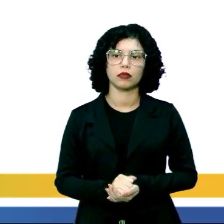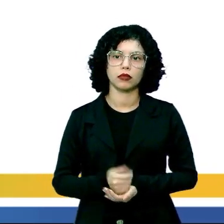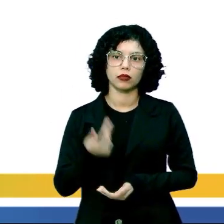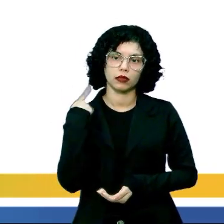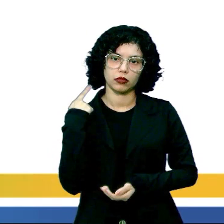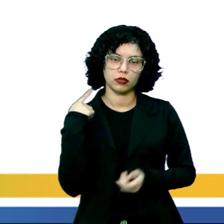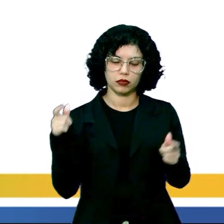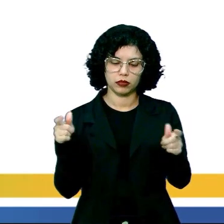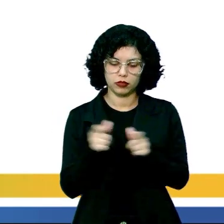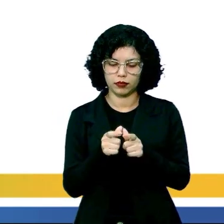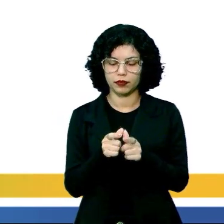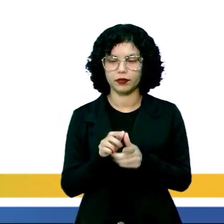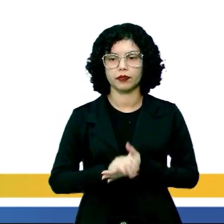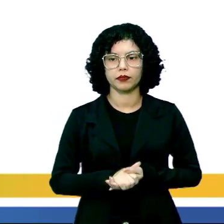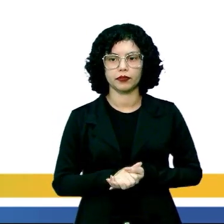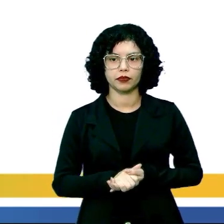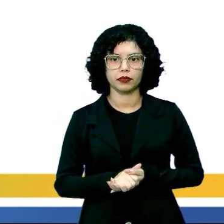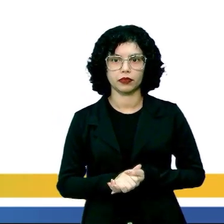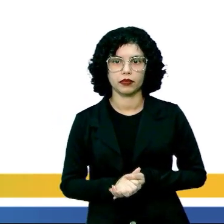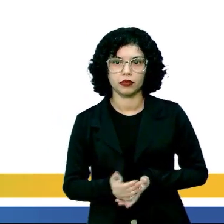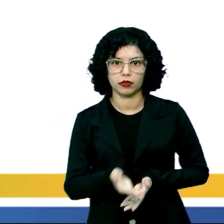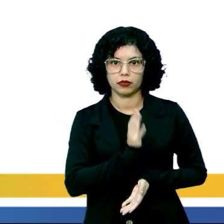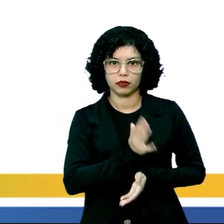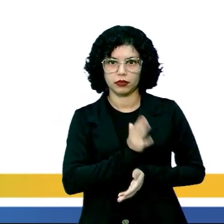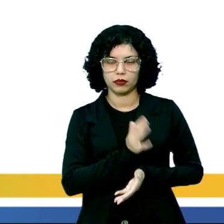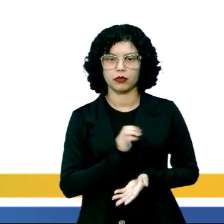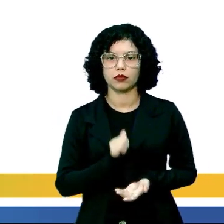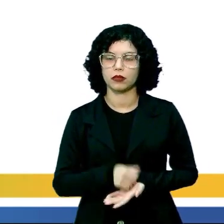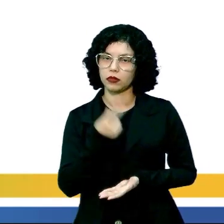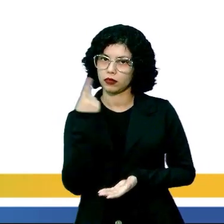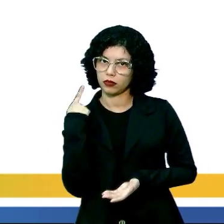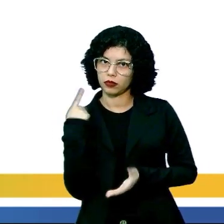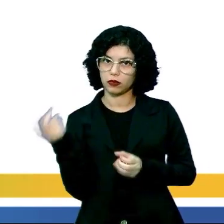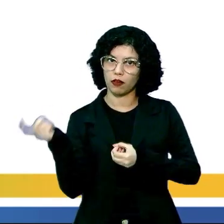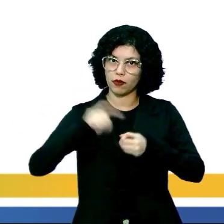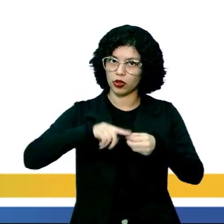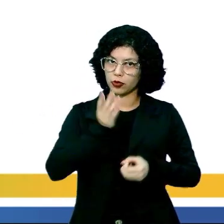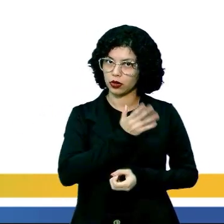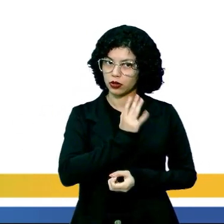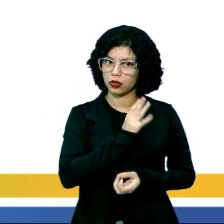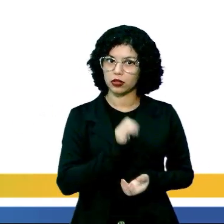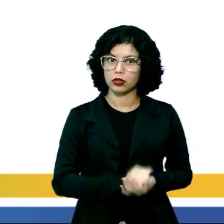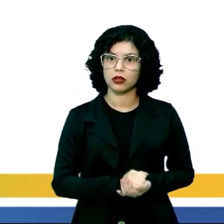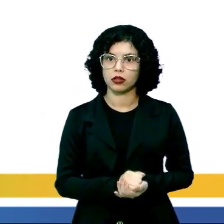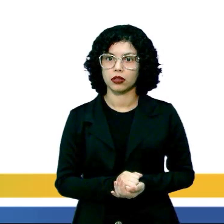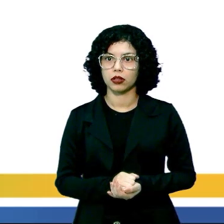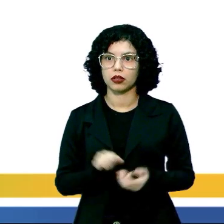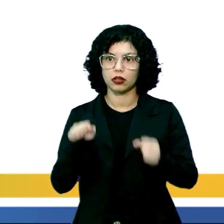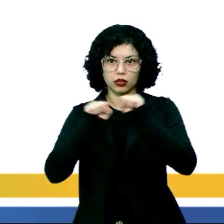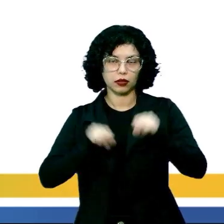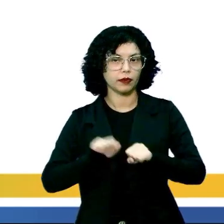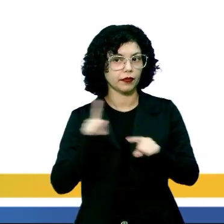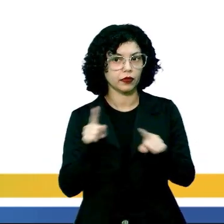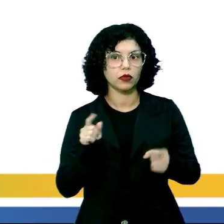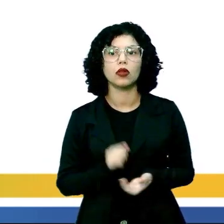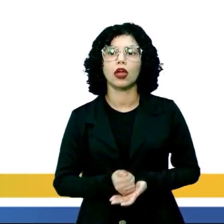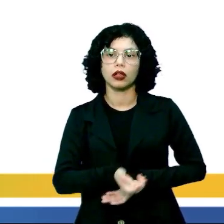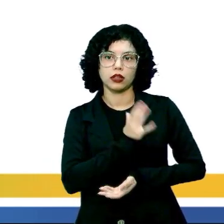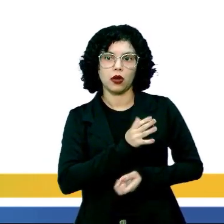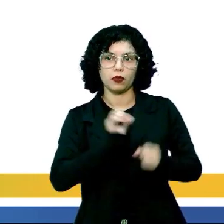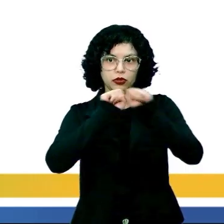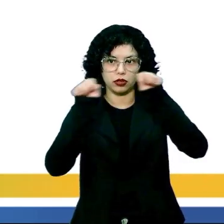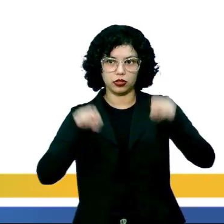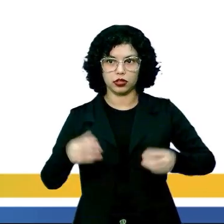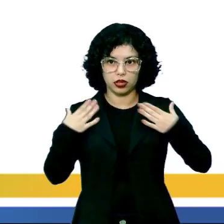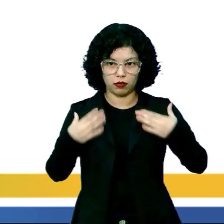é pequena, porque do coração para o pulmão e já volta para o coração. Circulação sistêmica não, é do